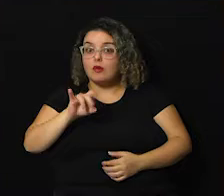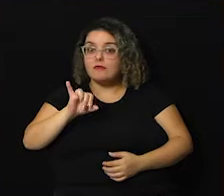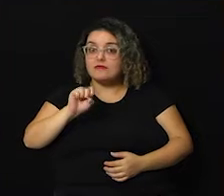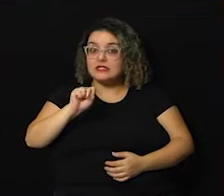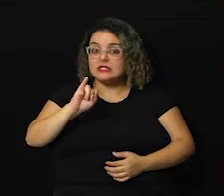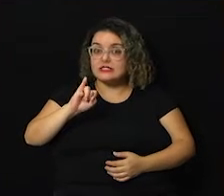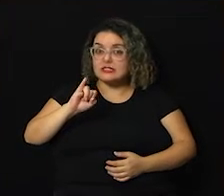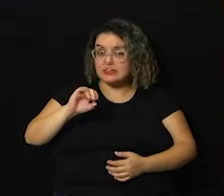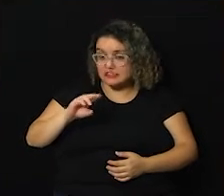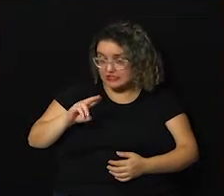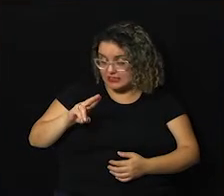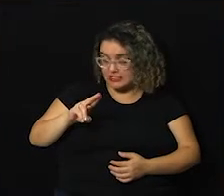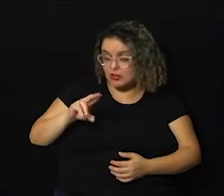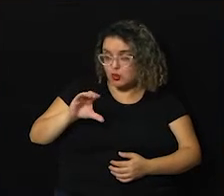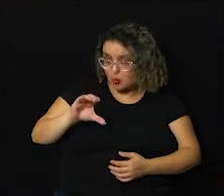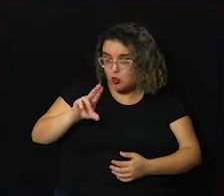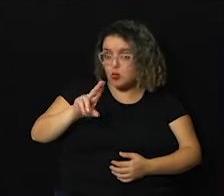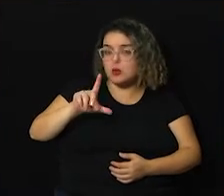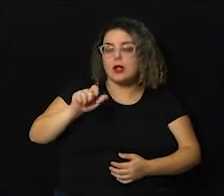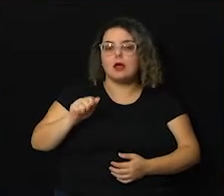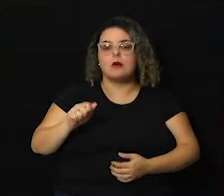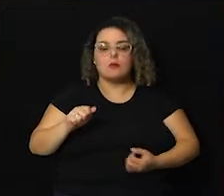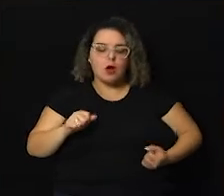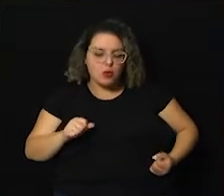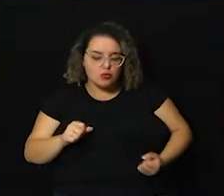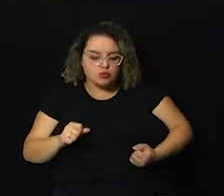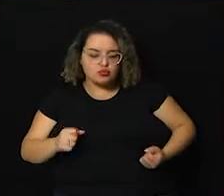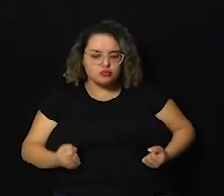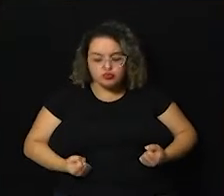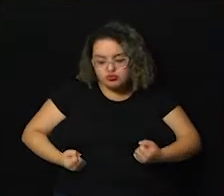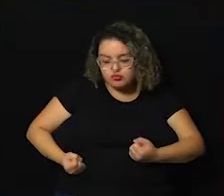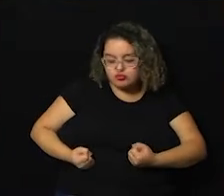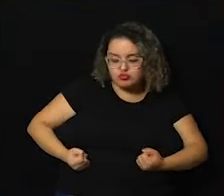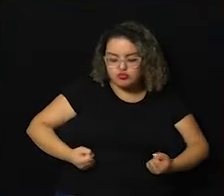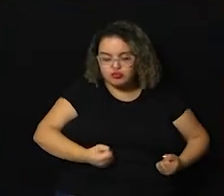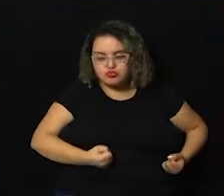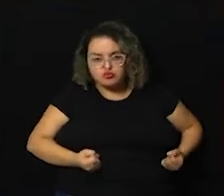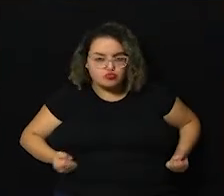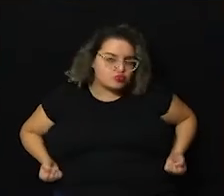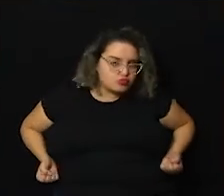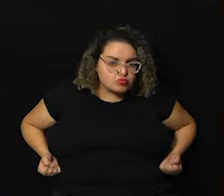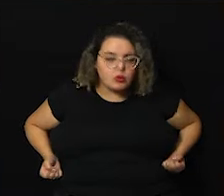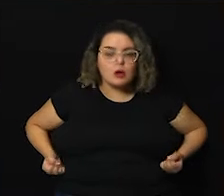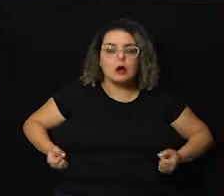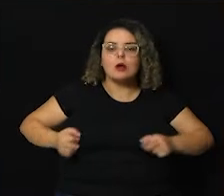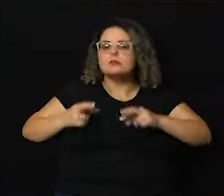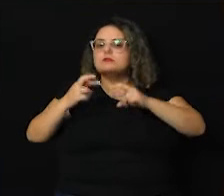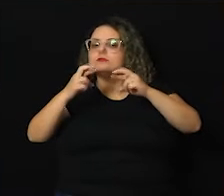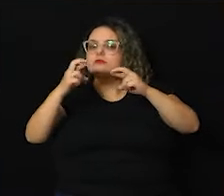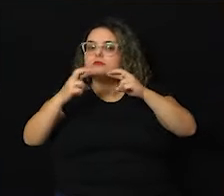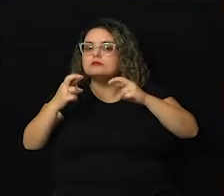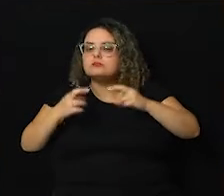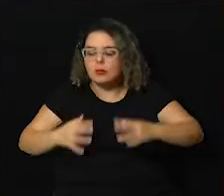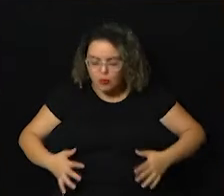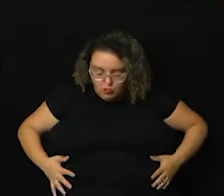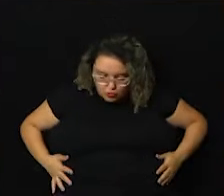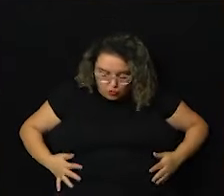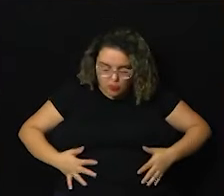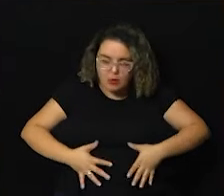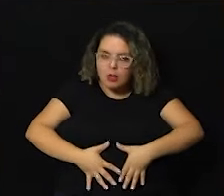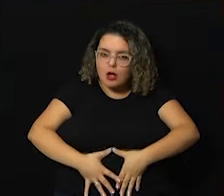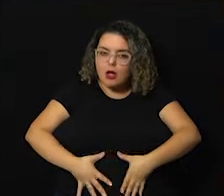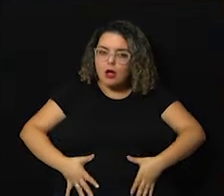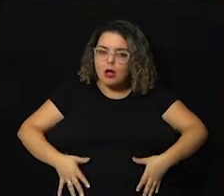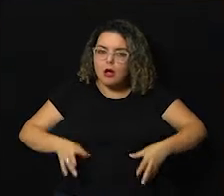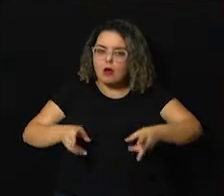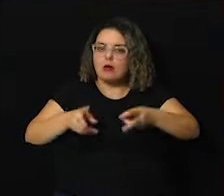vê o fígado, vê os rins, etc. E quando o ultrassonografista faz esse rastreamento abdominal, ele acaba